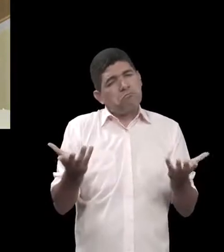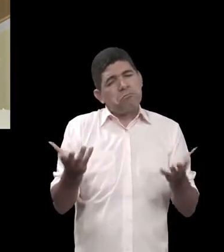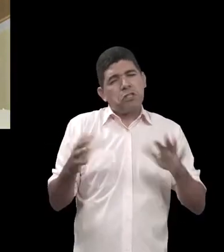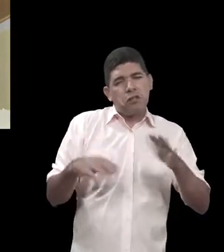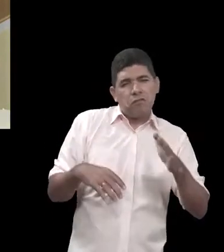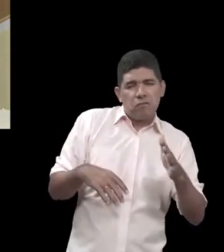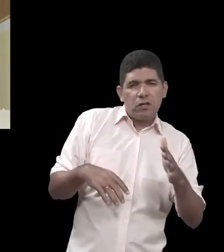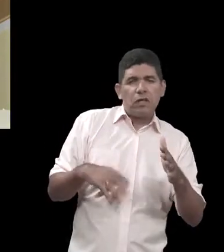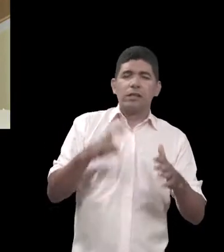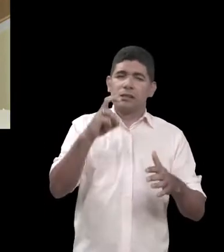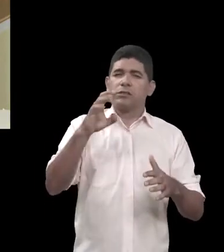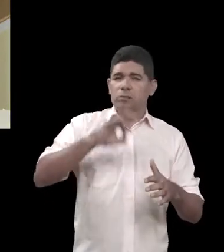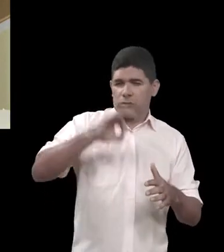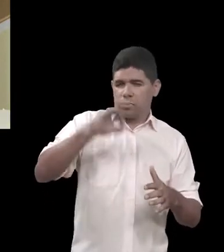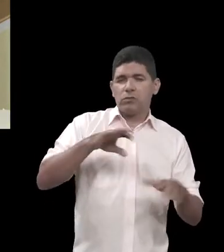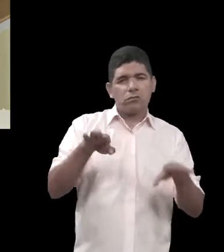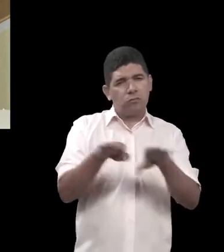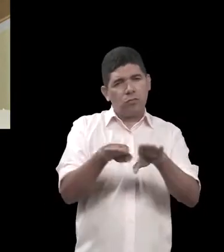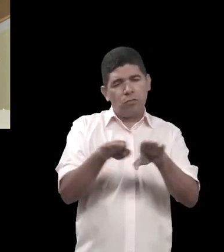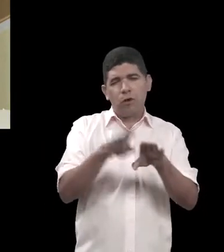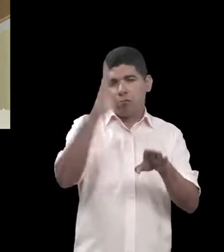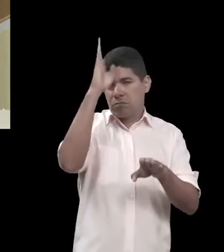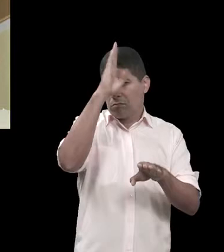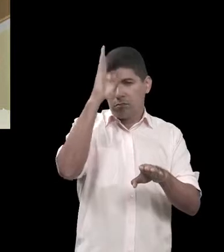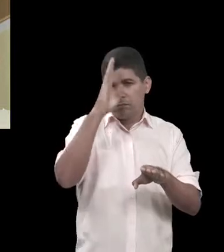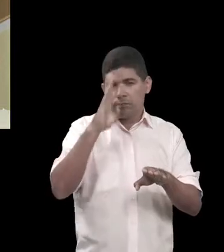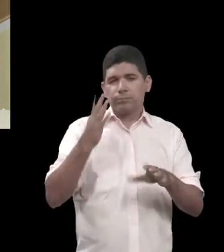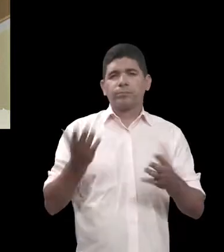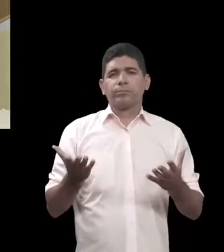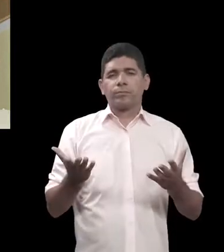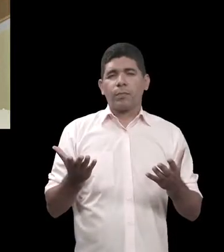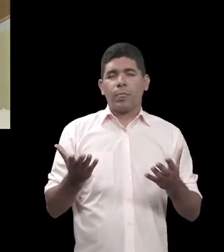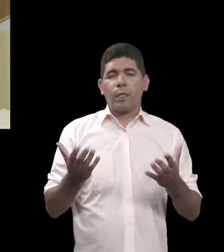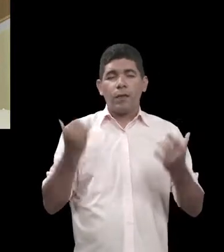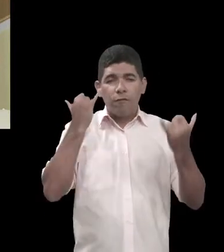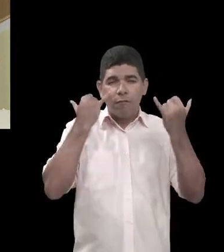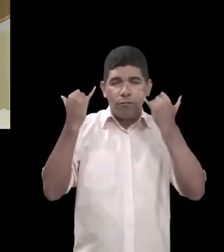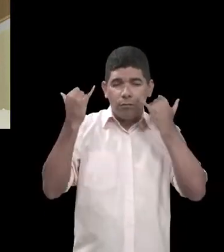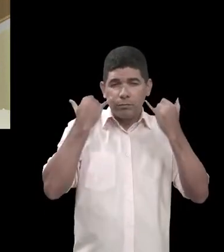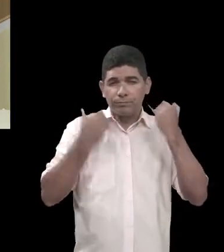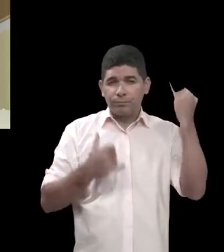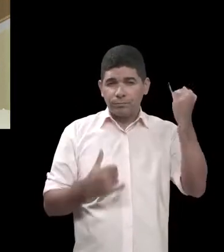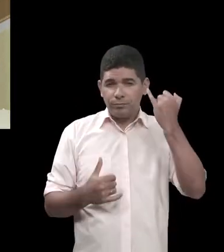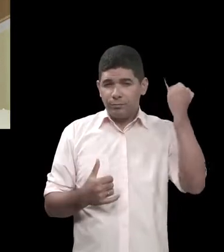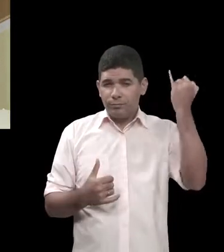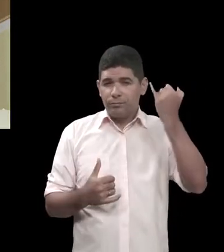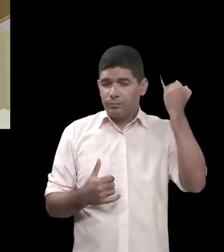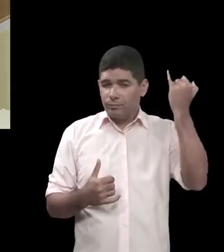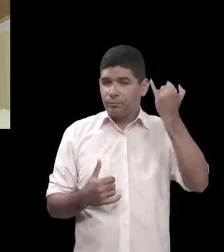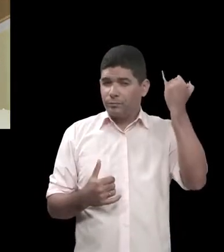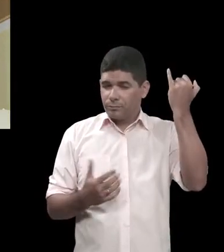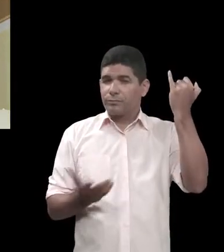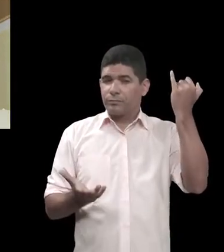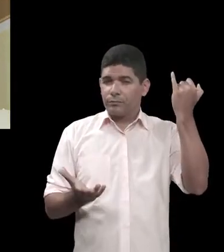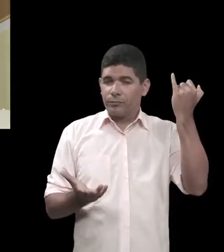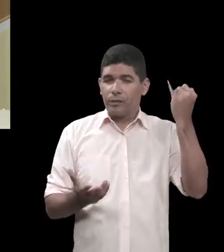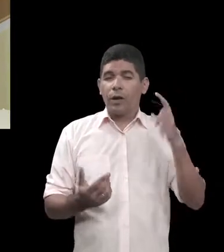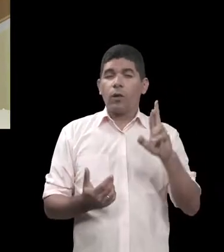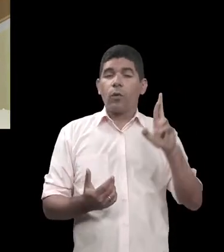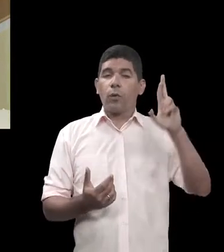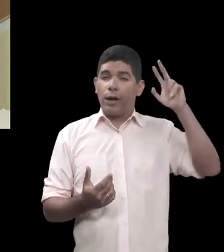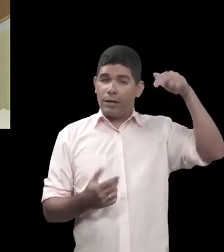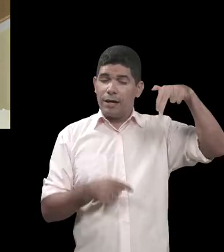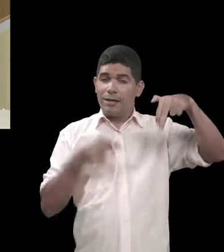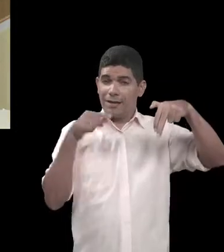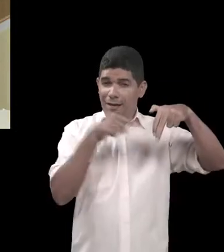5%. Agora, tem um fato que é interessante, que é o Rio Grande do Norte ser apontado pelo